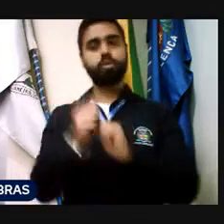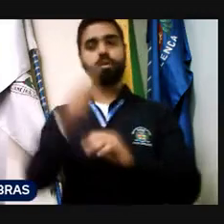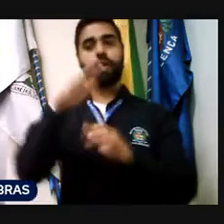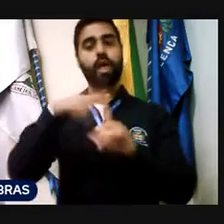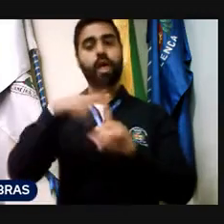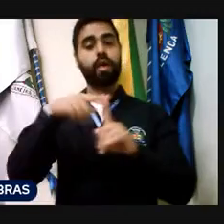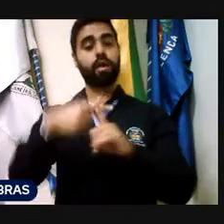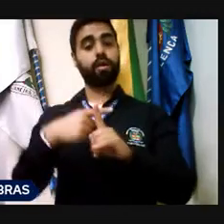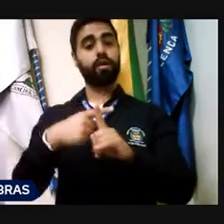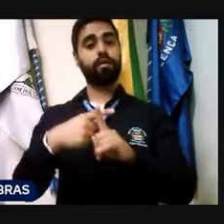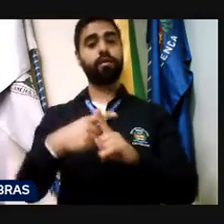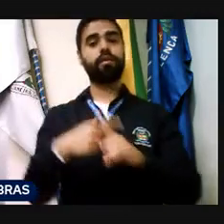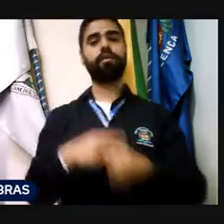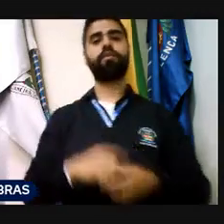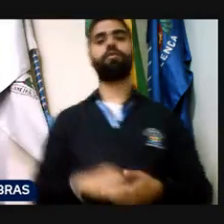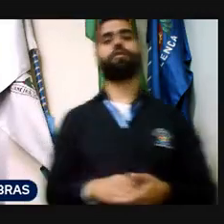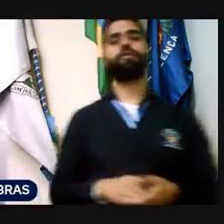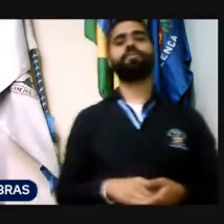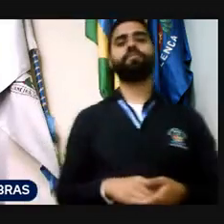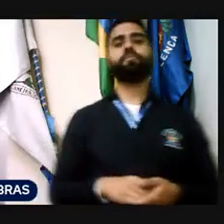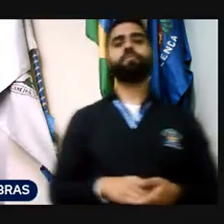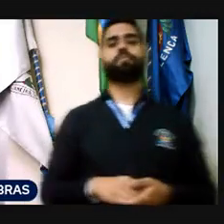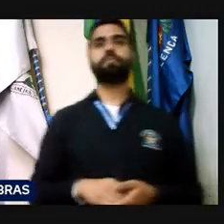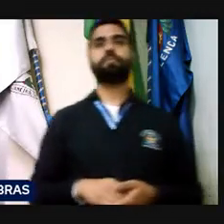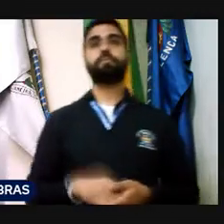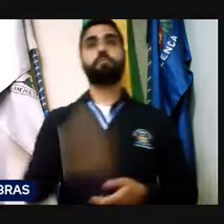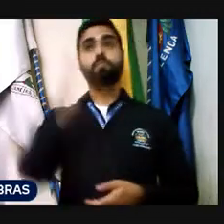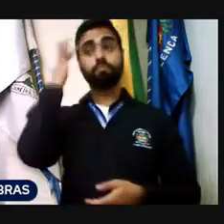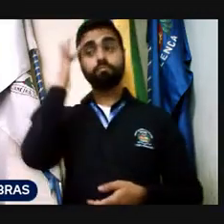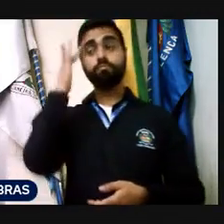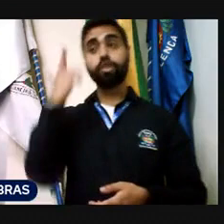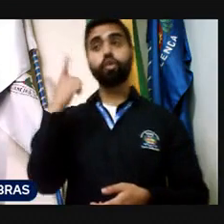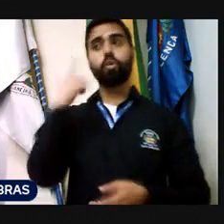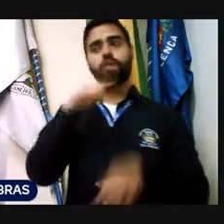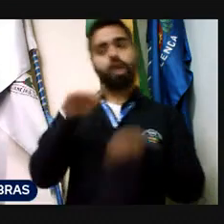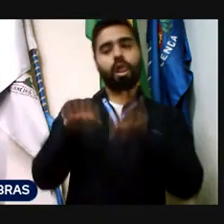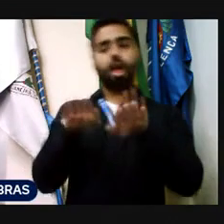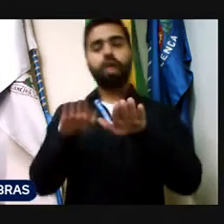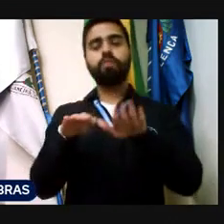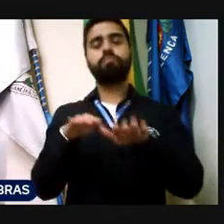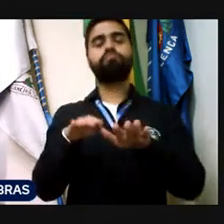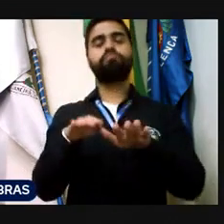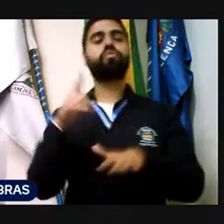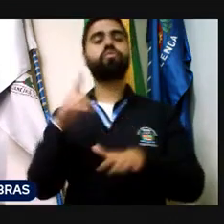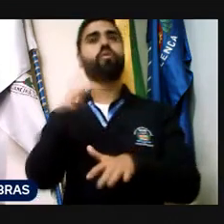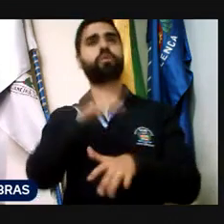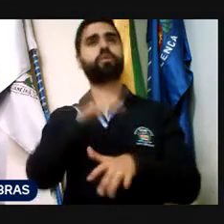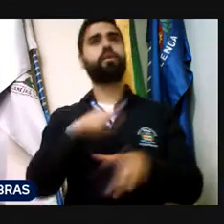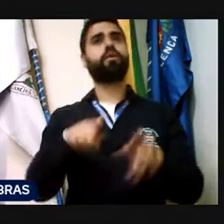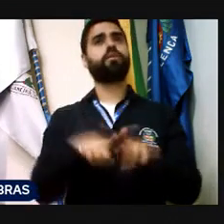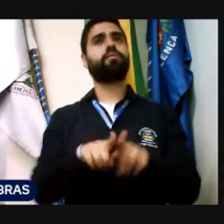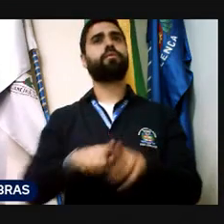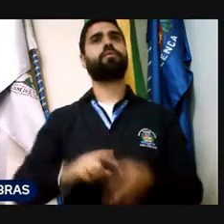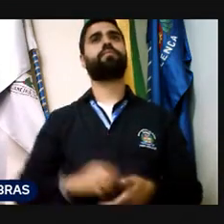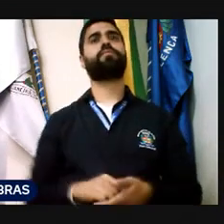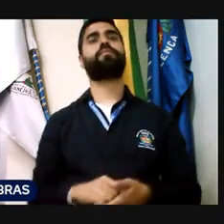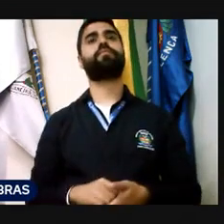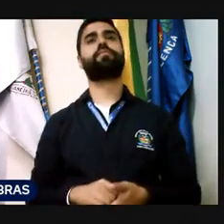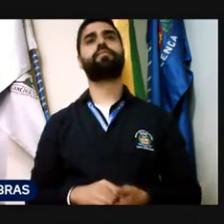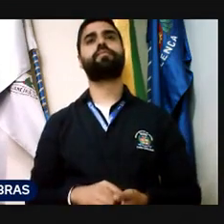e com essa parte aí. Eu acho que a gente consegue equilibrar e montar aí, que eu acho que é merecido.